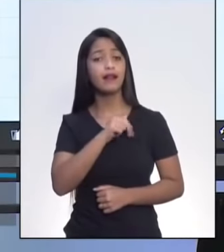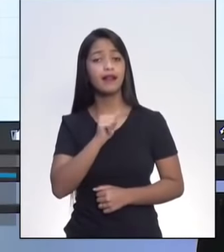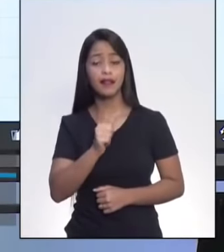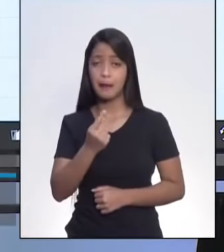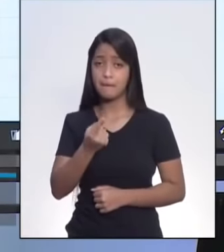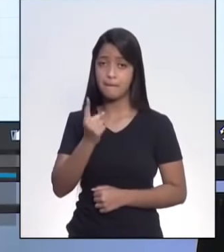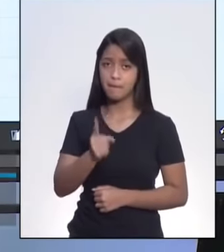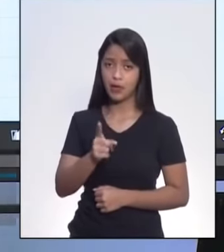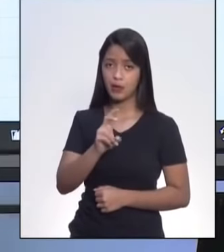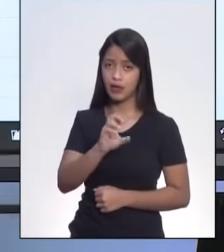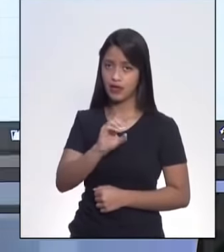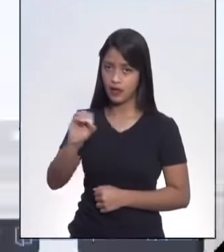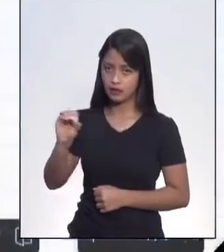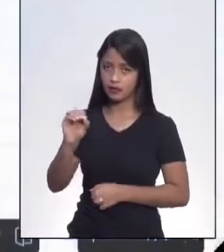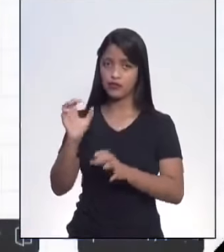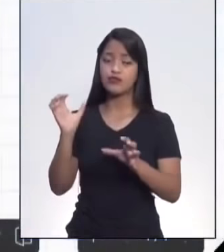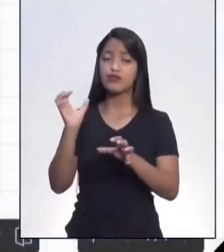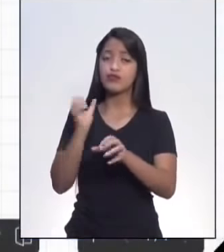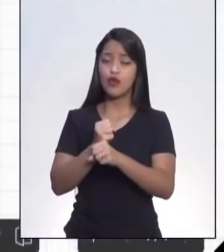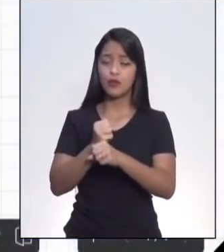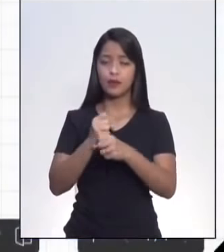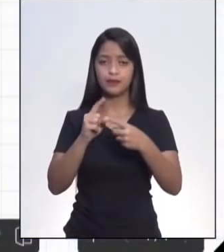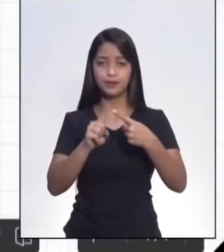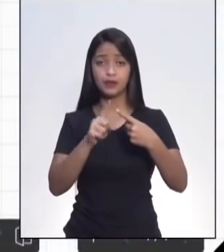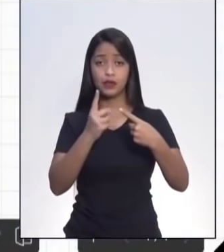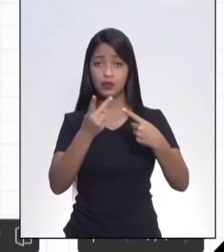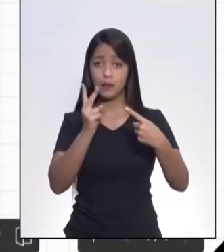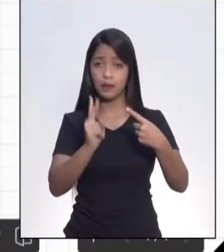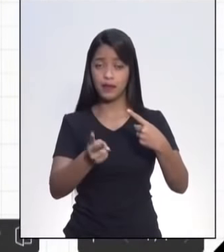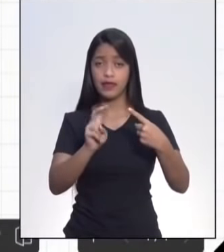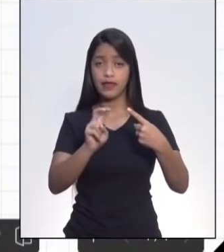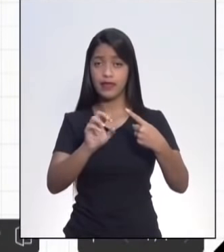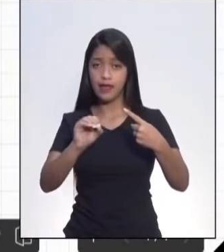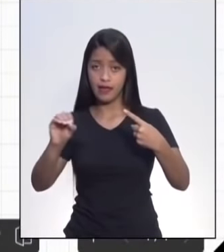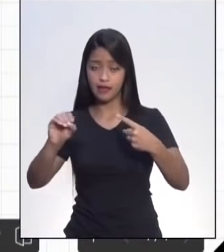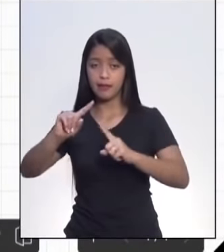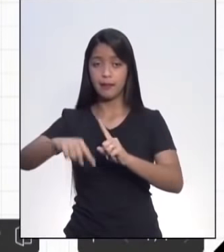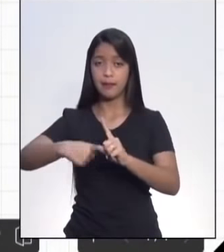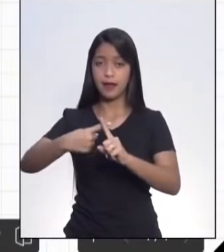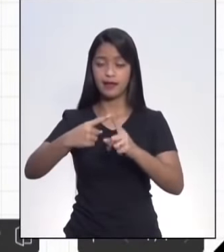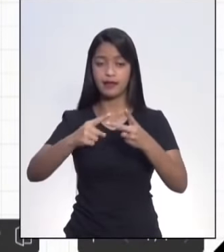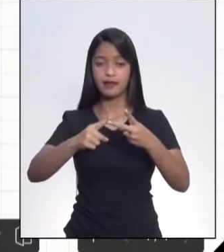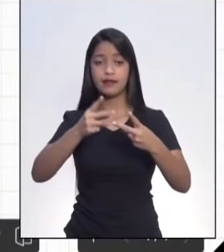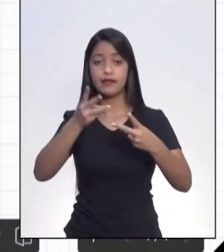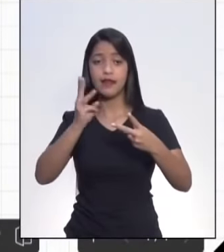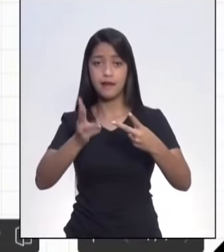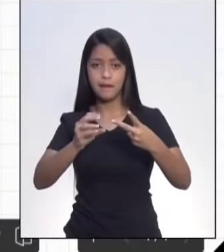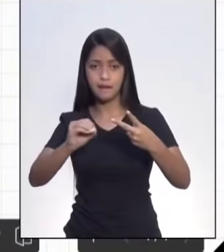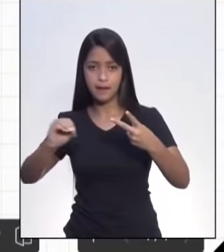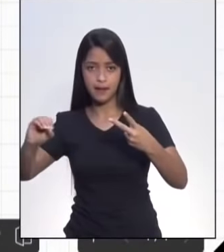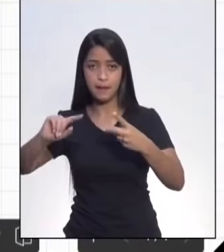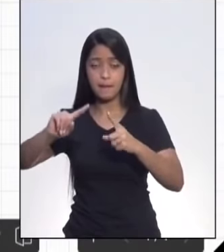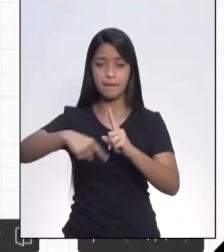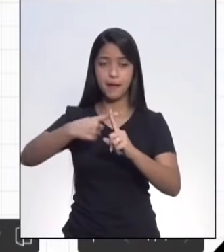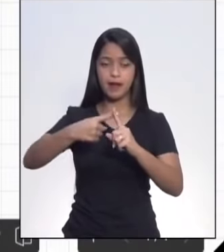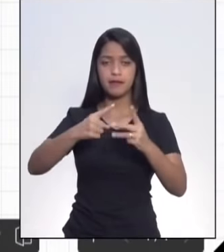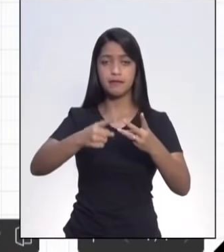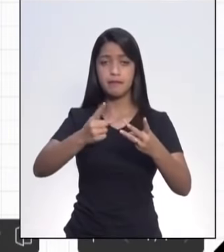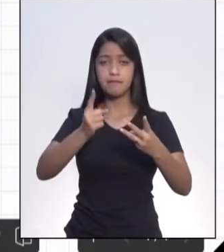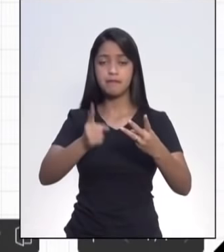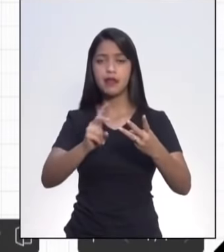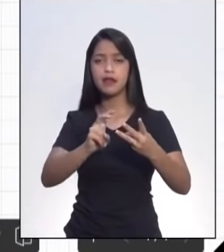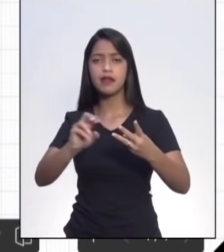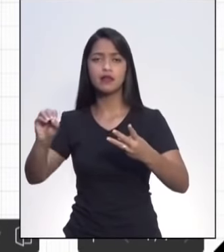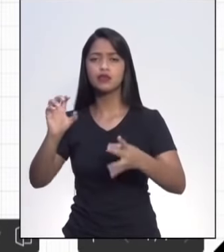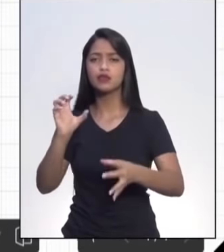vamos somar 2.500 mais 1.500, temos aí 4.000, não é isso? 4.000 mais 3.000, portanto, temos uma doação de